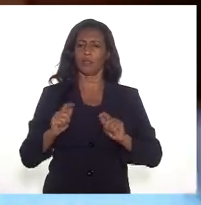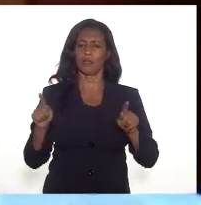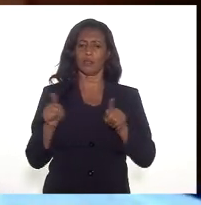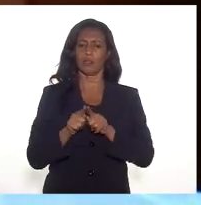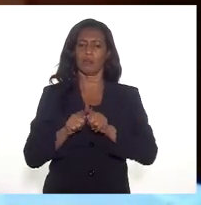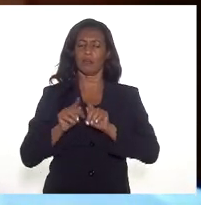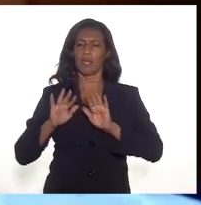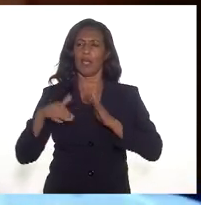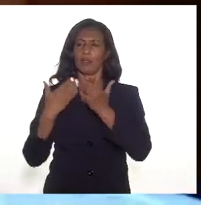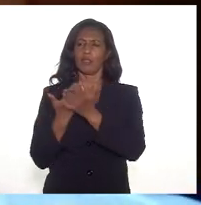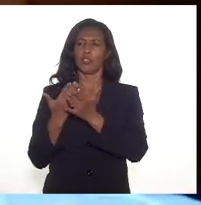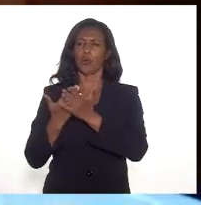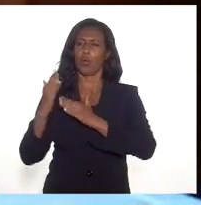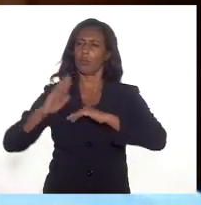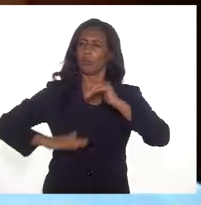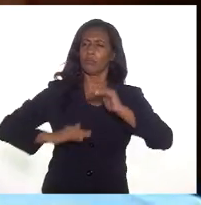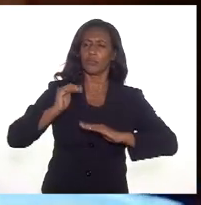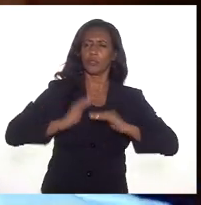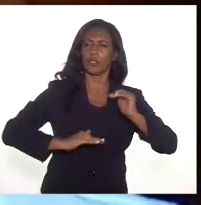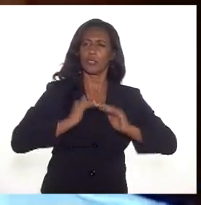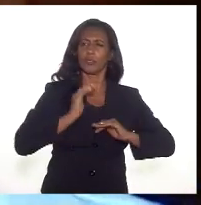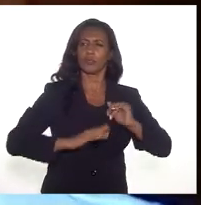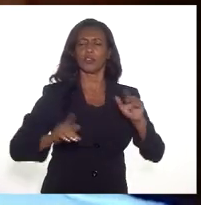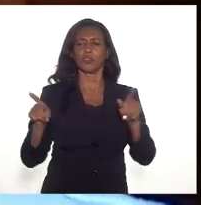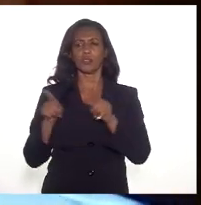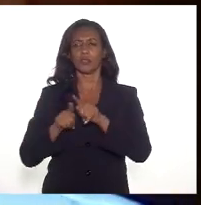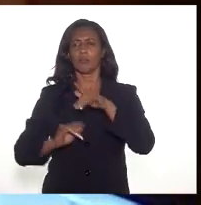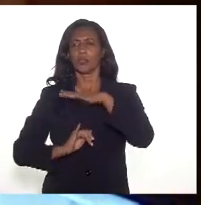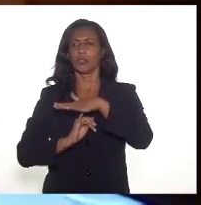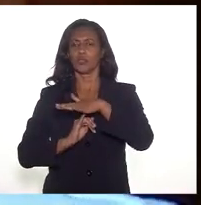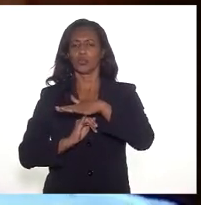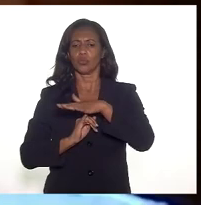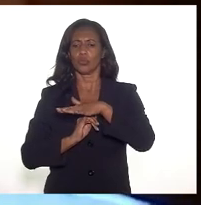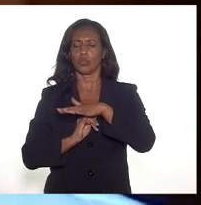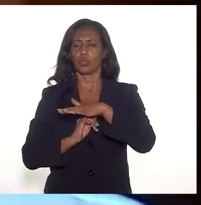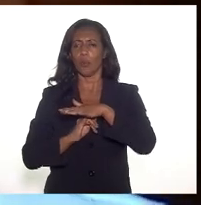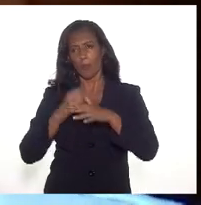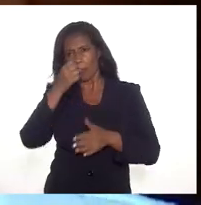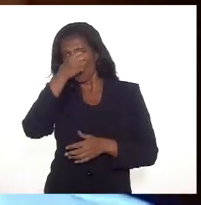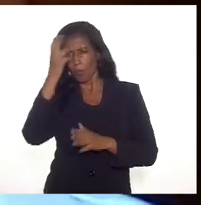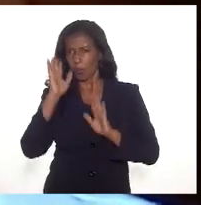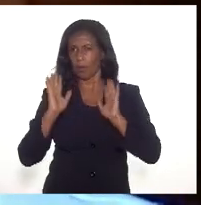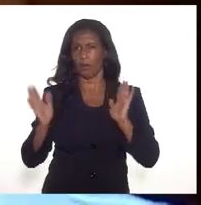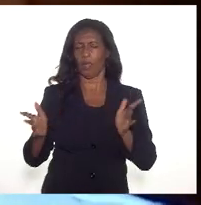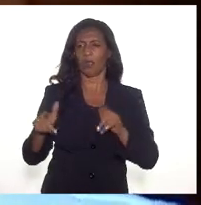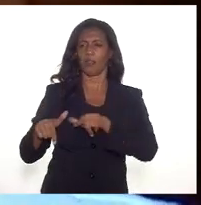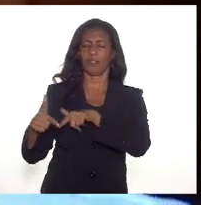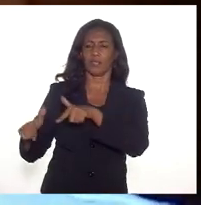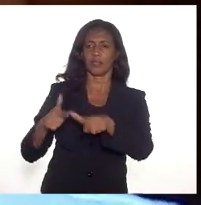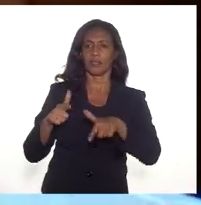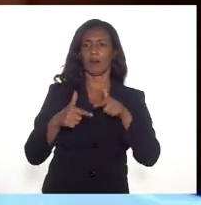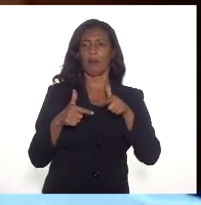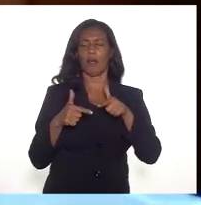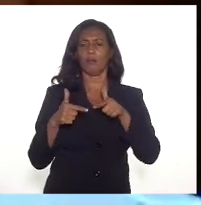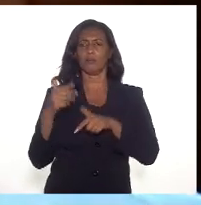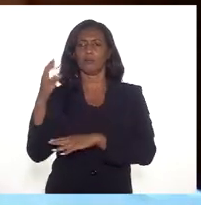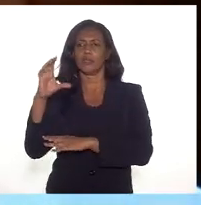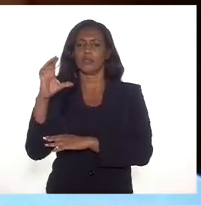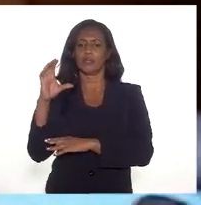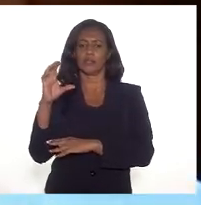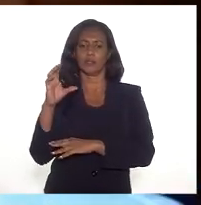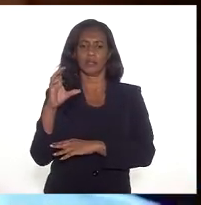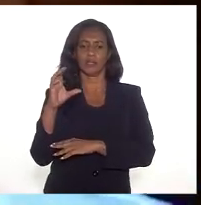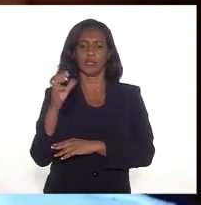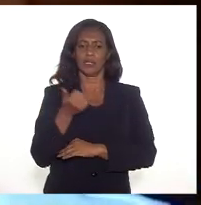às escolas profissionalizantes e também a instituições que fazem, públicas, claro, que fazem trabalho de promoção da ciência. Pois bem,